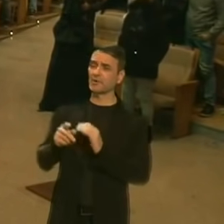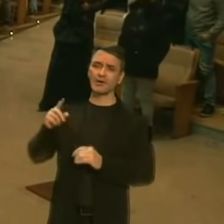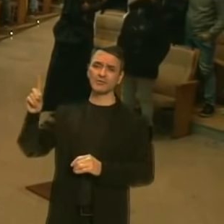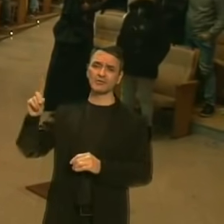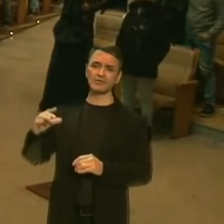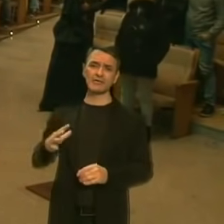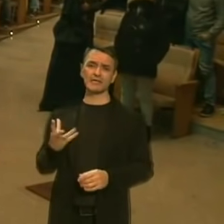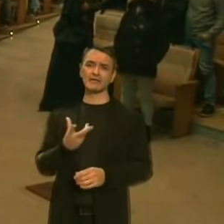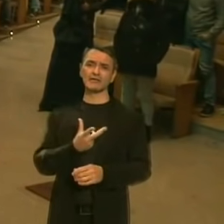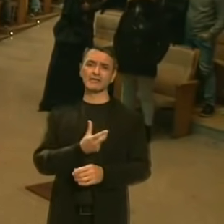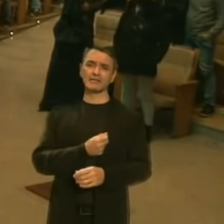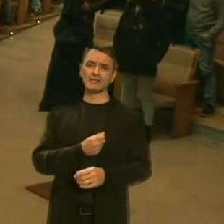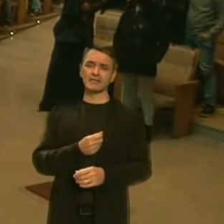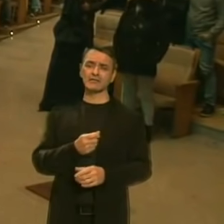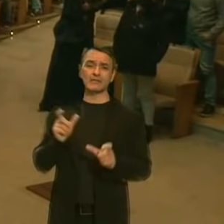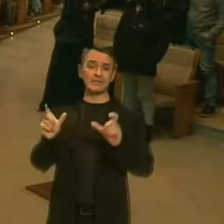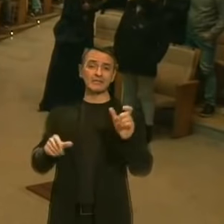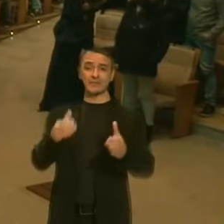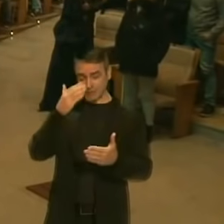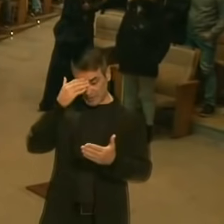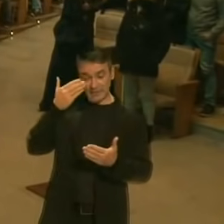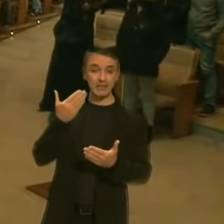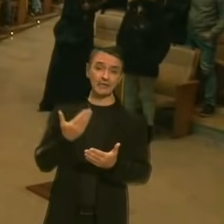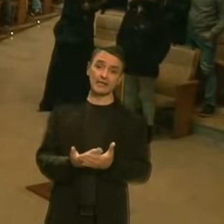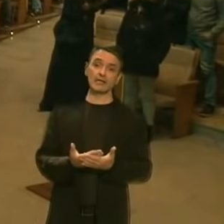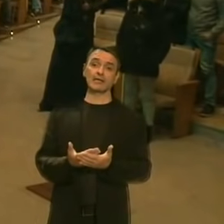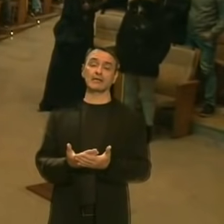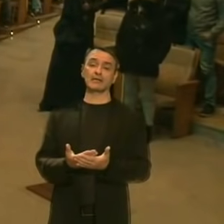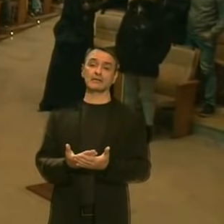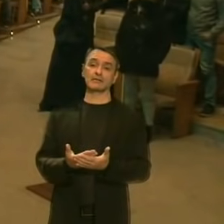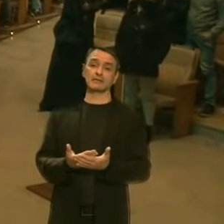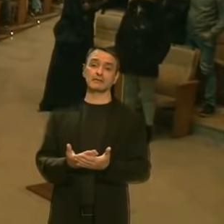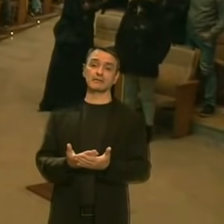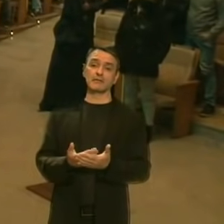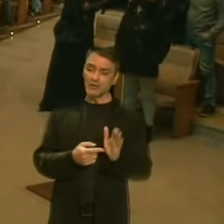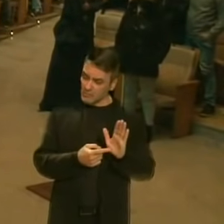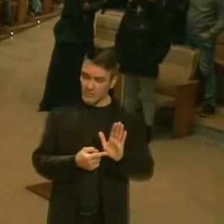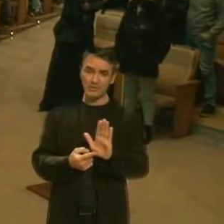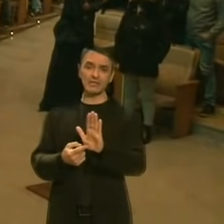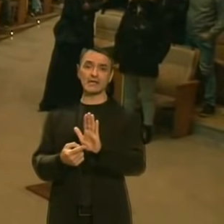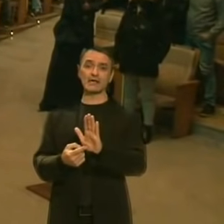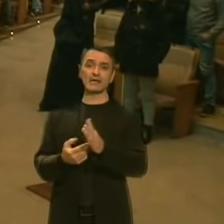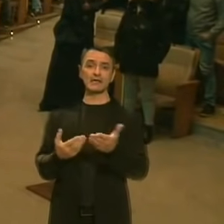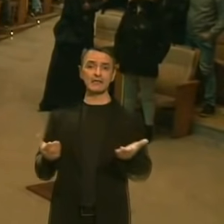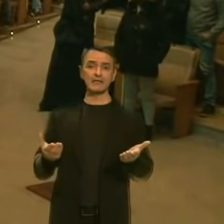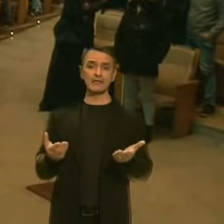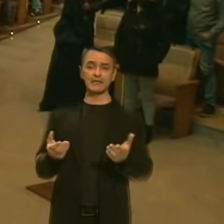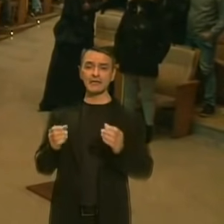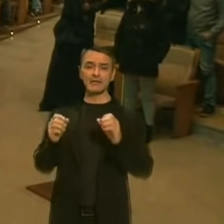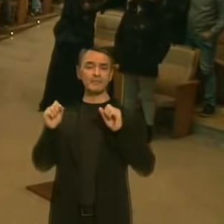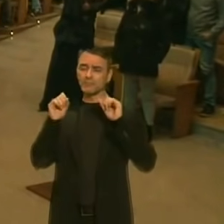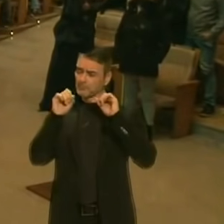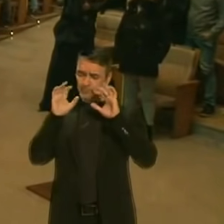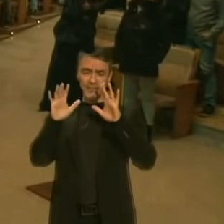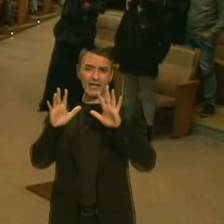que crê. É isso que a gente vai levar, essa mensagem de